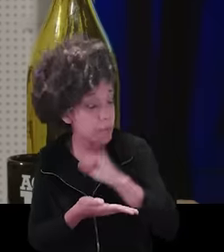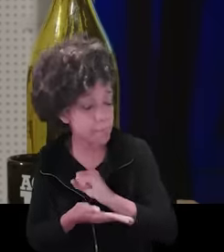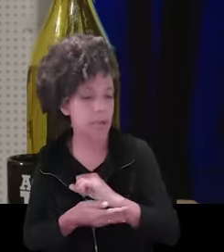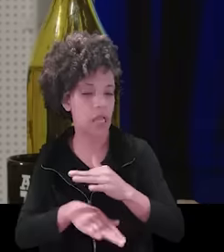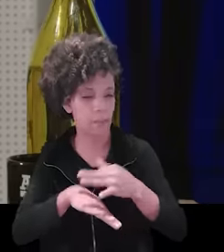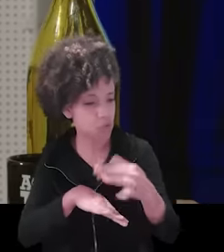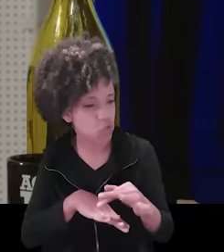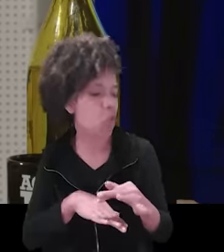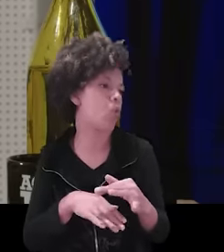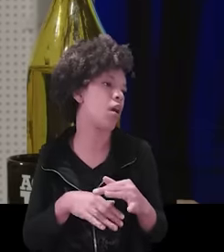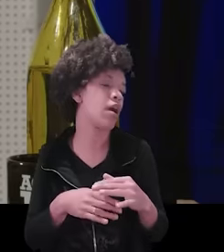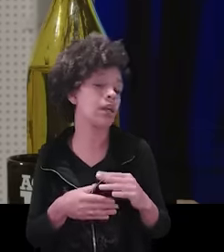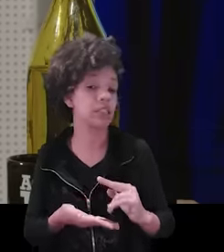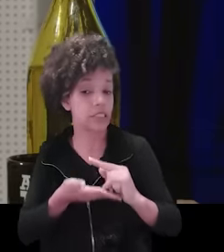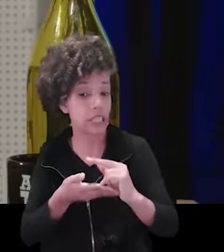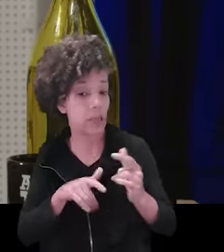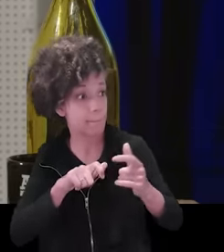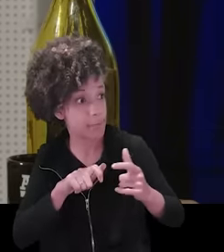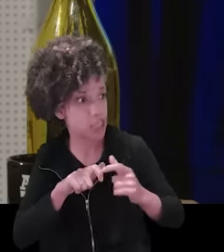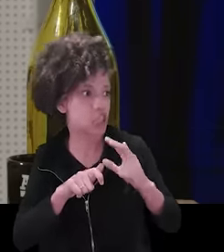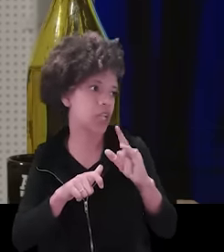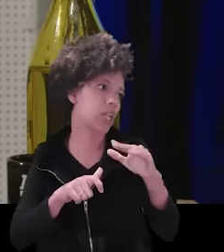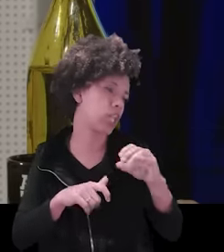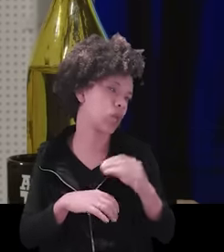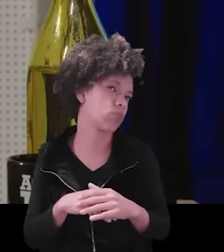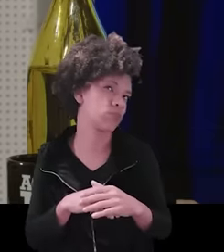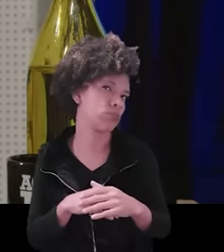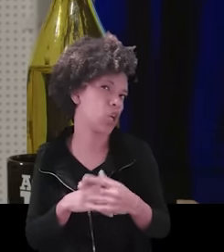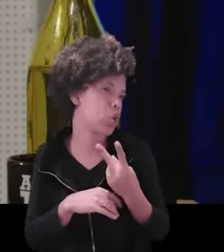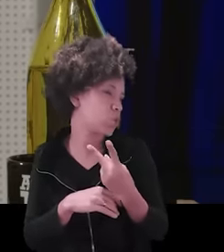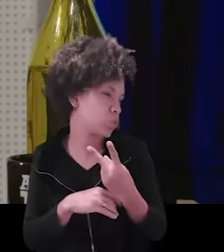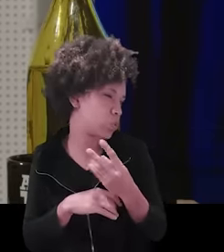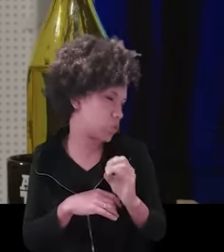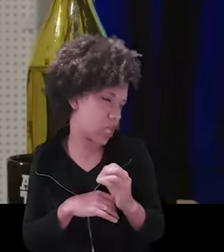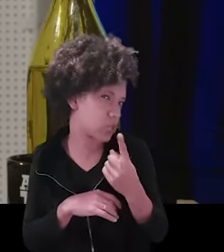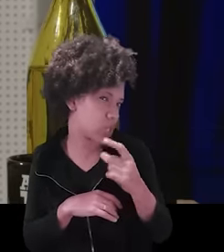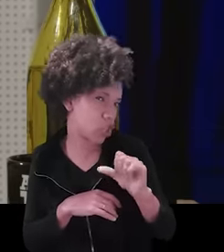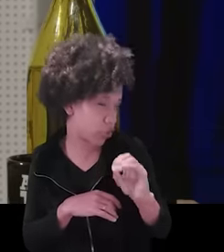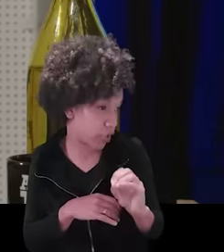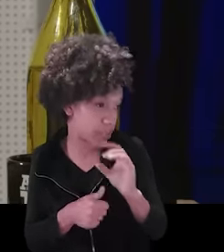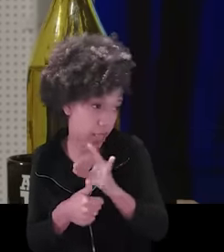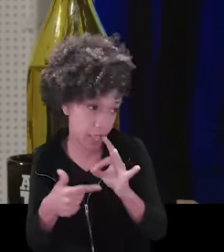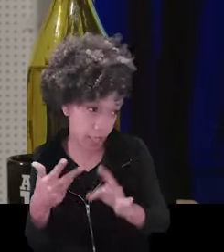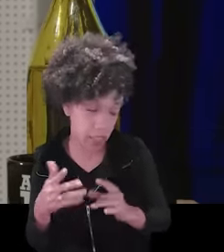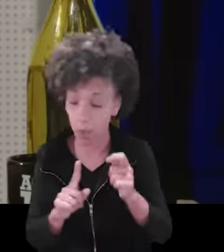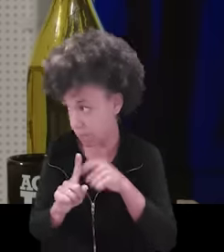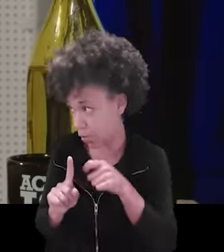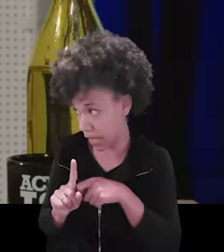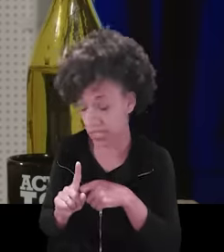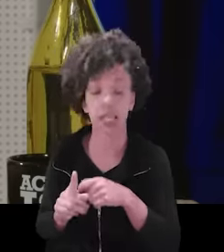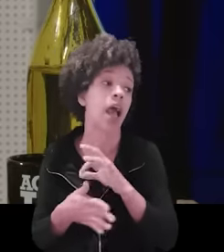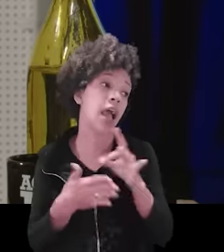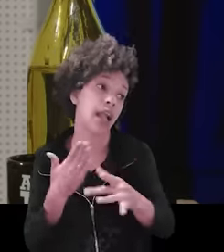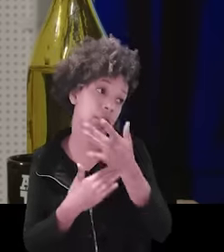Socorro machucou um pouquinho ele fez uma coisa ou outra quer passar no Clínico se você vai gastar aí uns dos dentes 190 por pessoa por